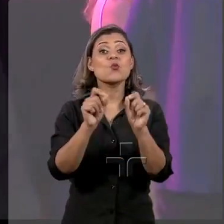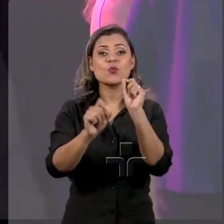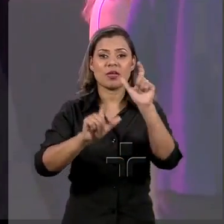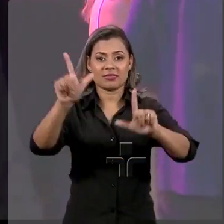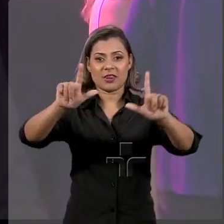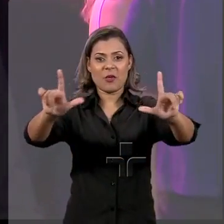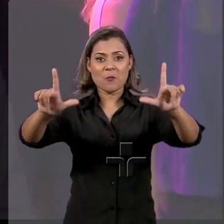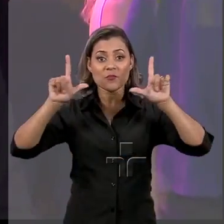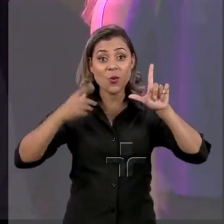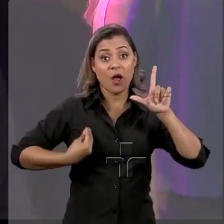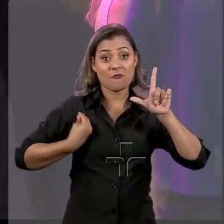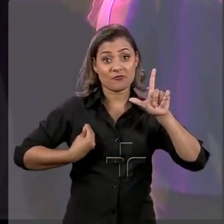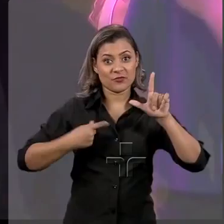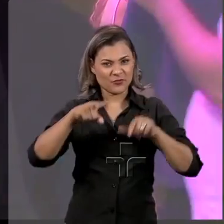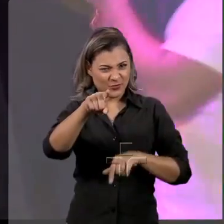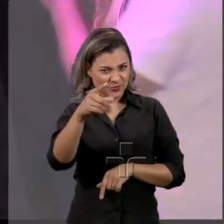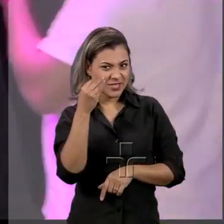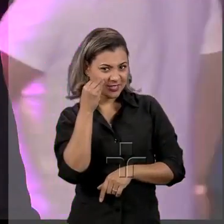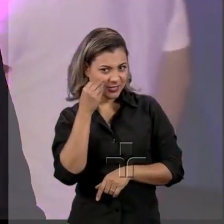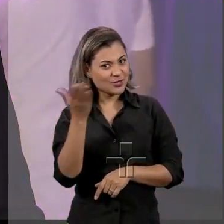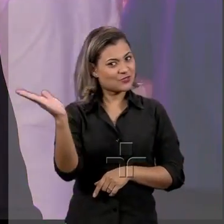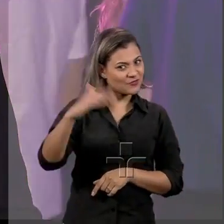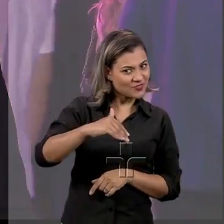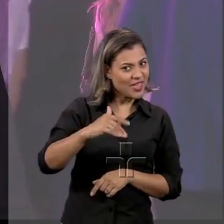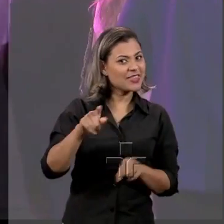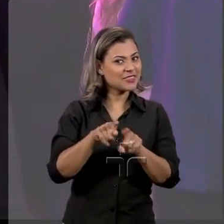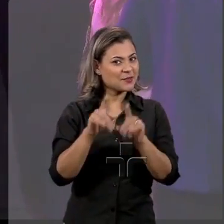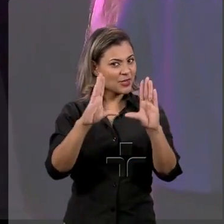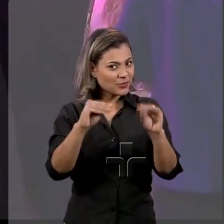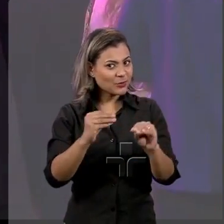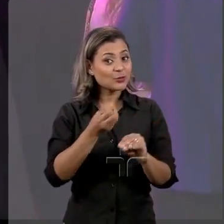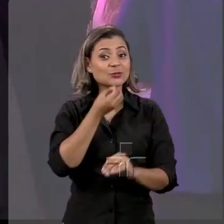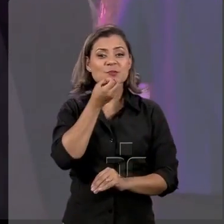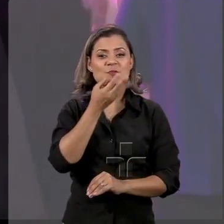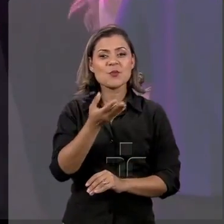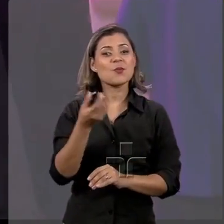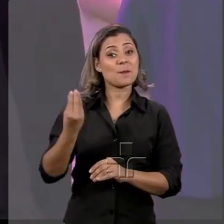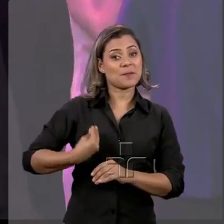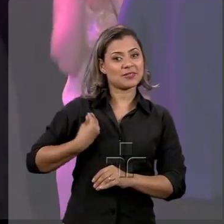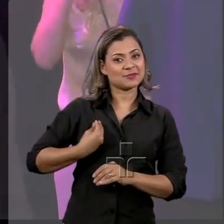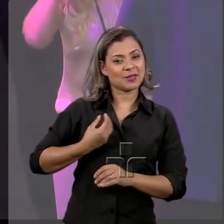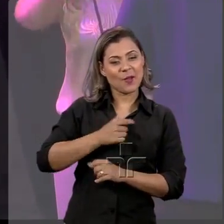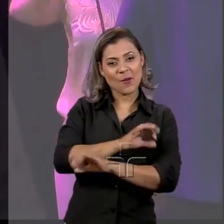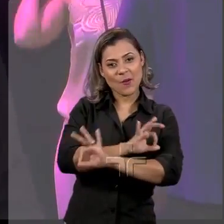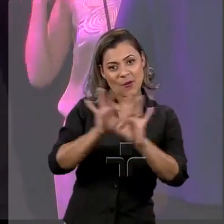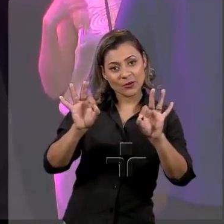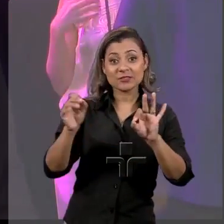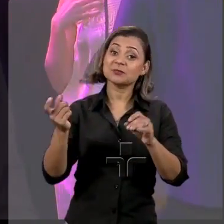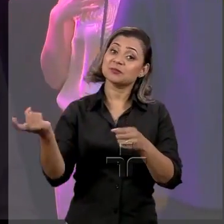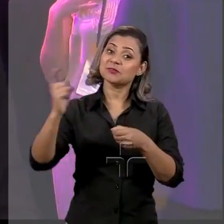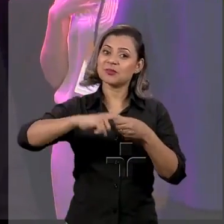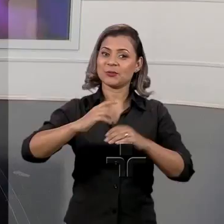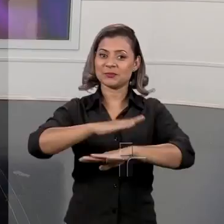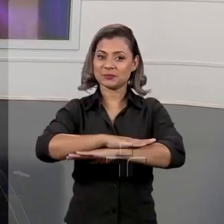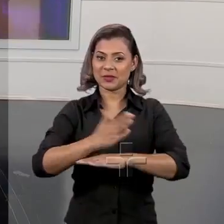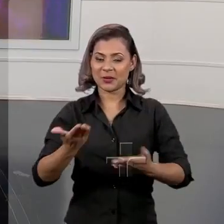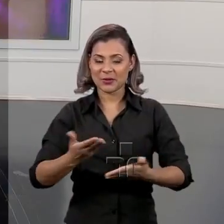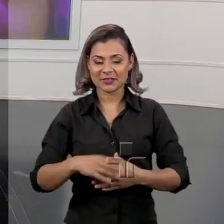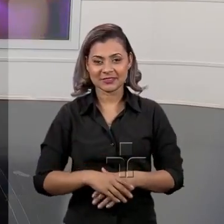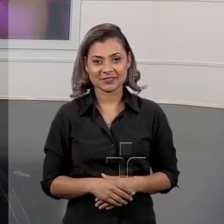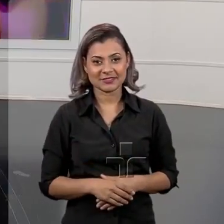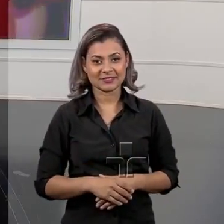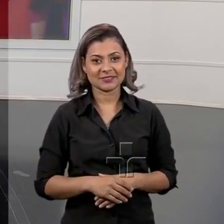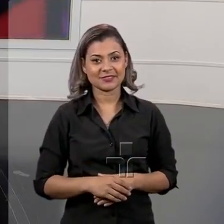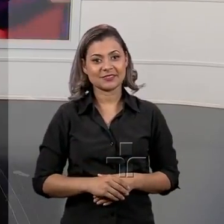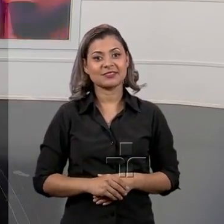vivo. Joyce, eu sei que você estará aqui mais tarde, então eu te desejo uma ótima participação e eu devolvo a você no estúdio.